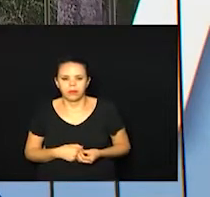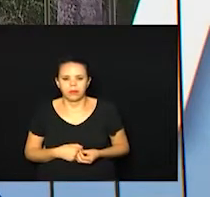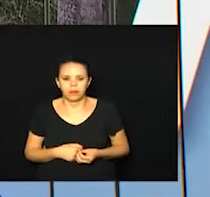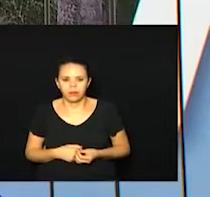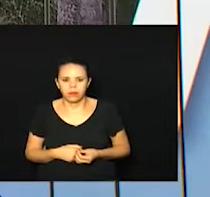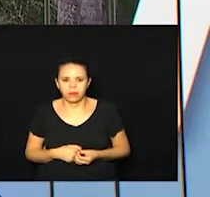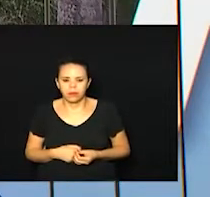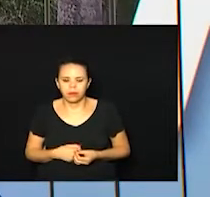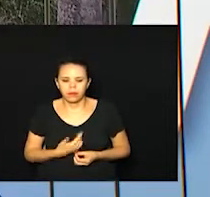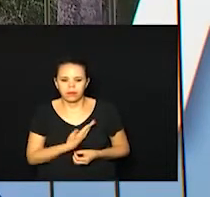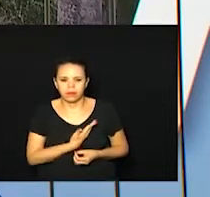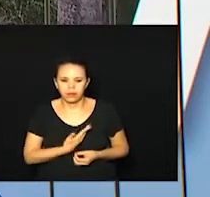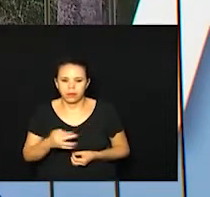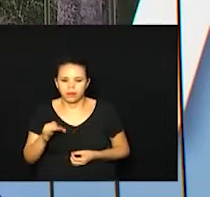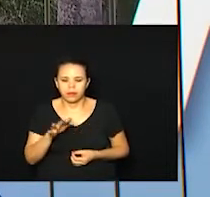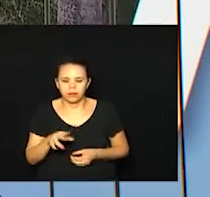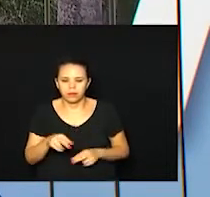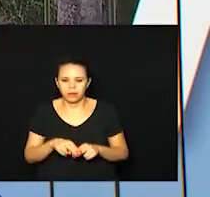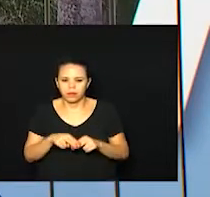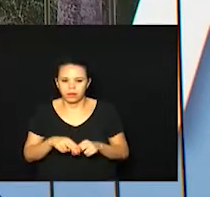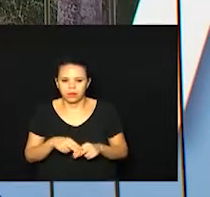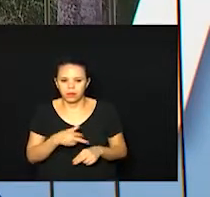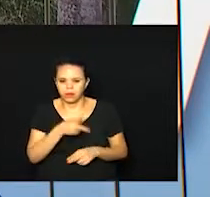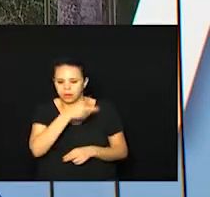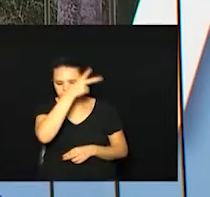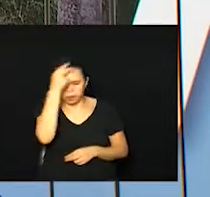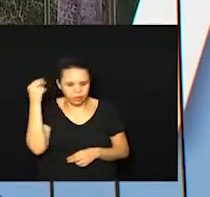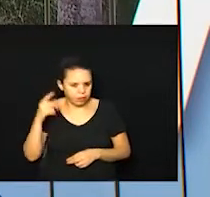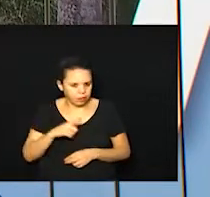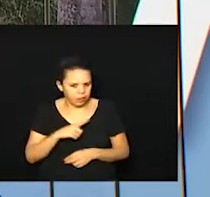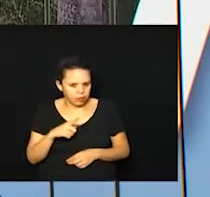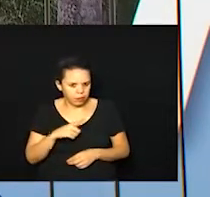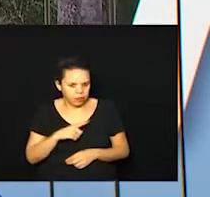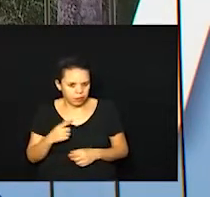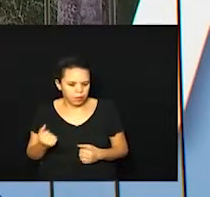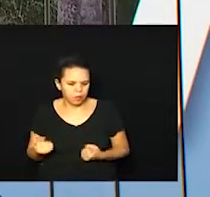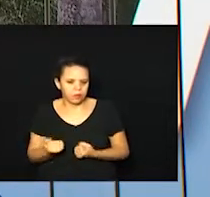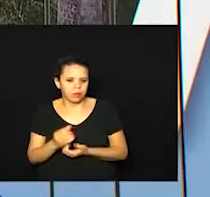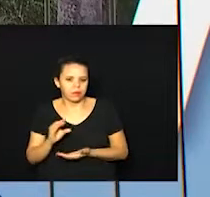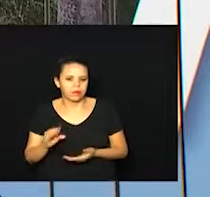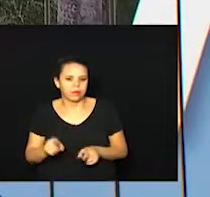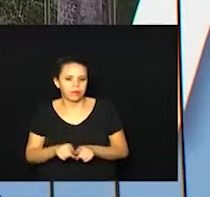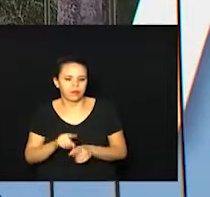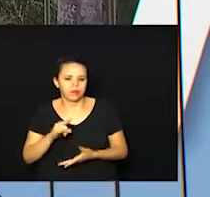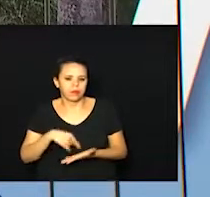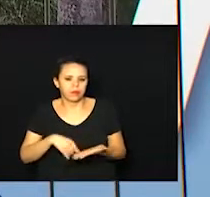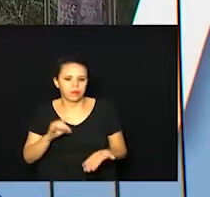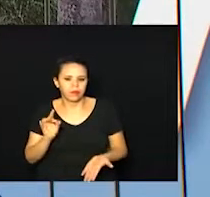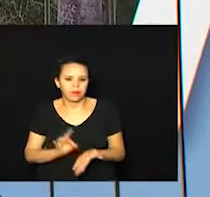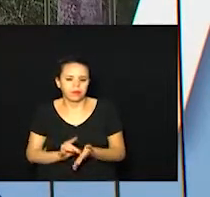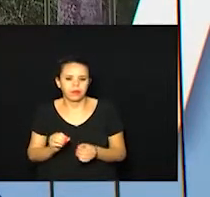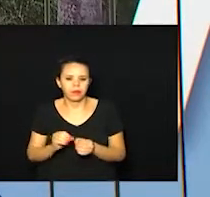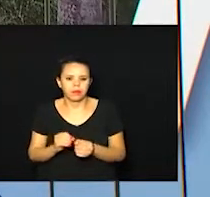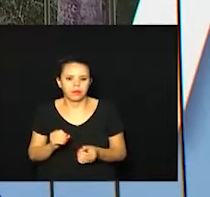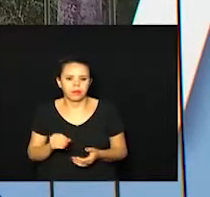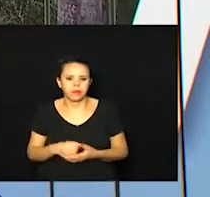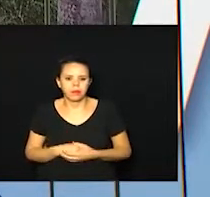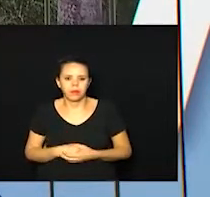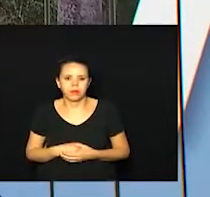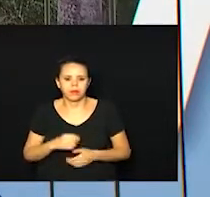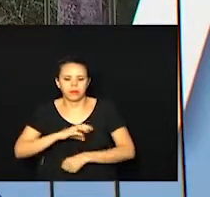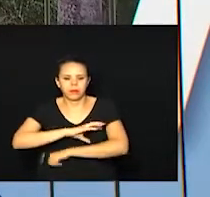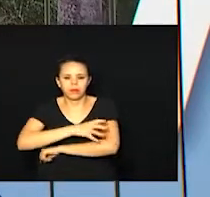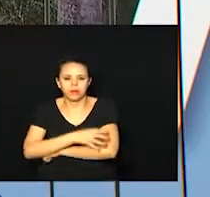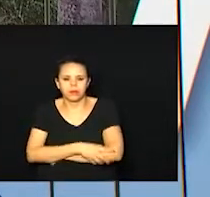da União e, portanto, a Prefeitura teria que ter a posse para poder, de fato, consolidar aquela